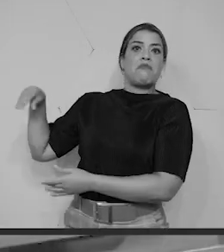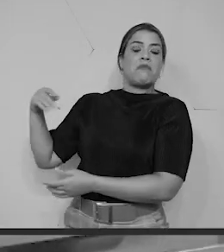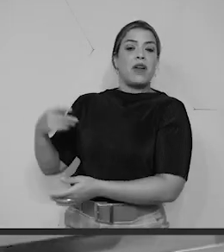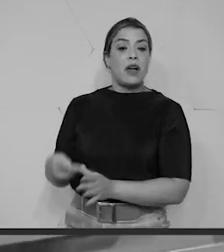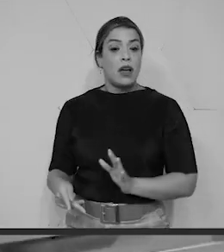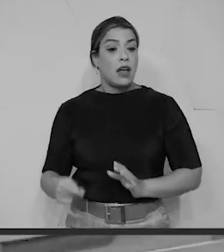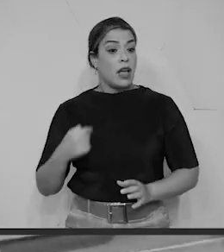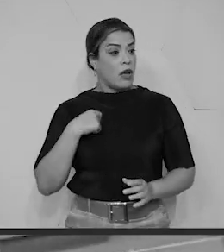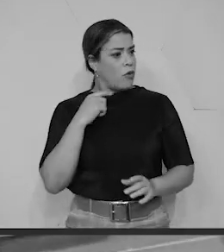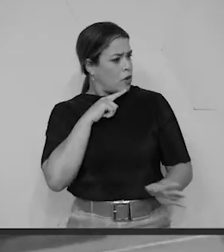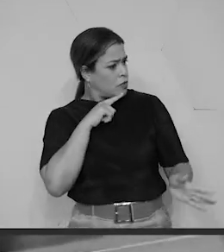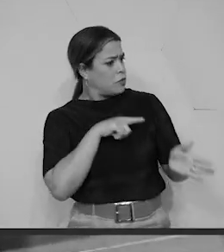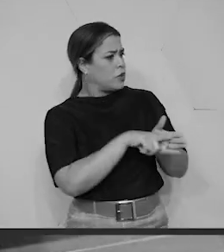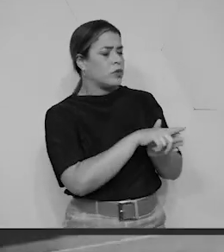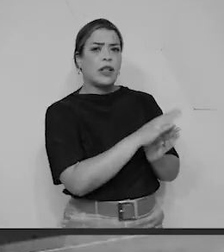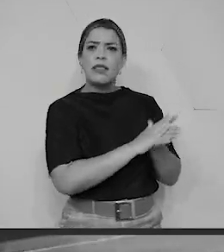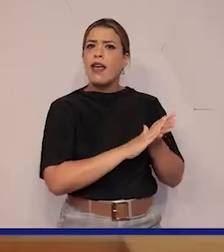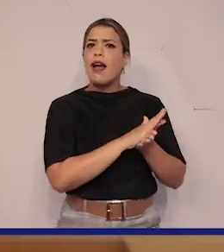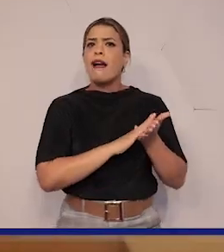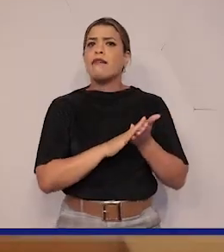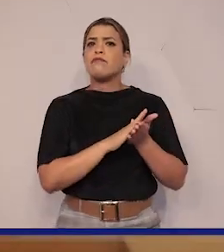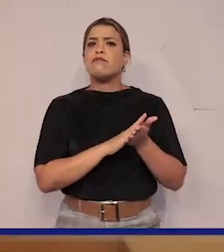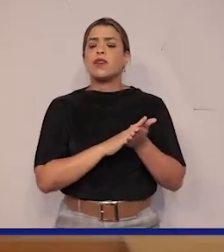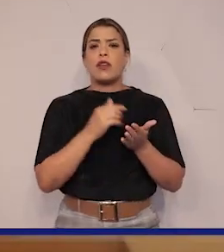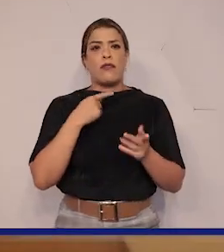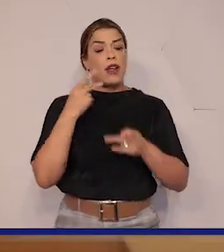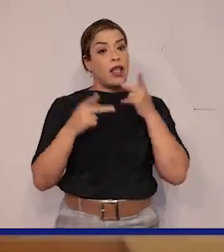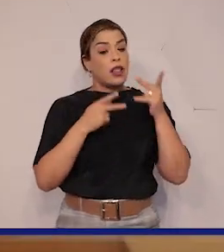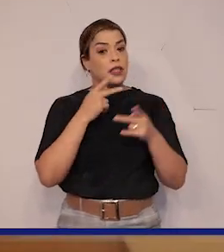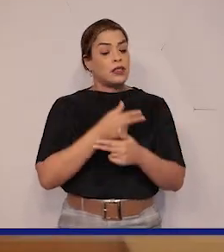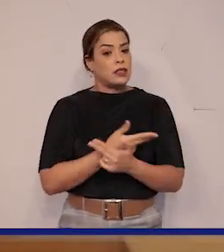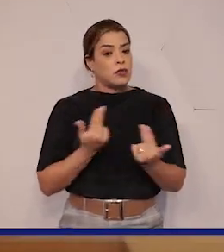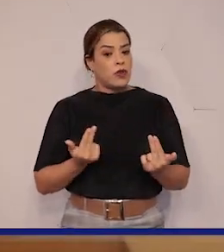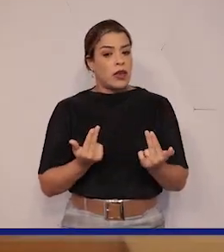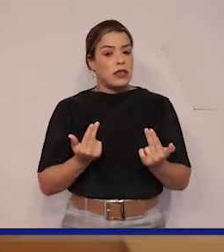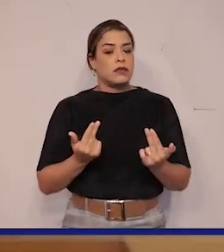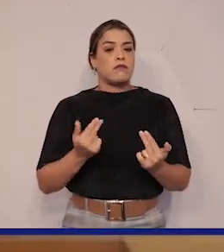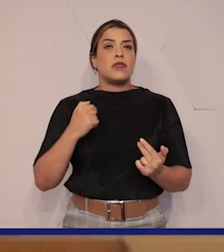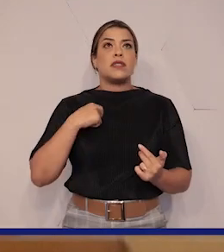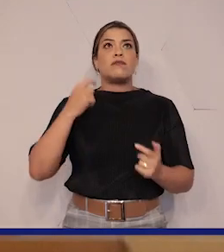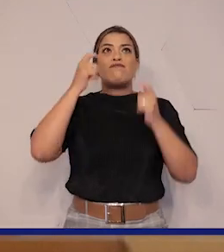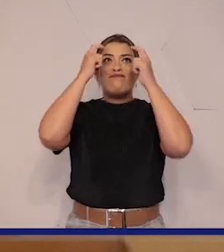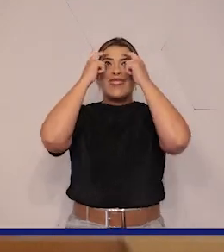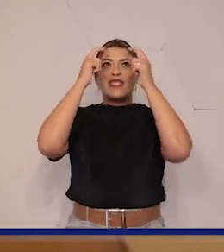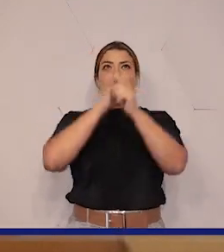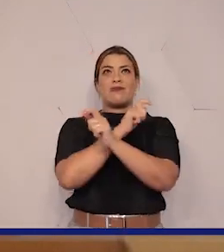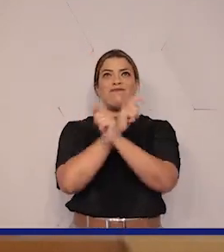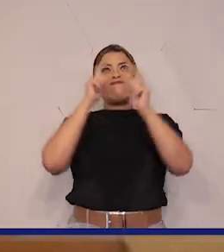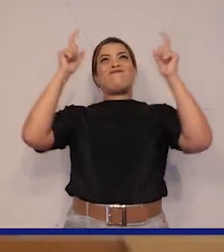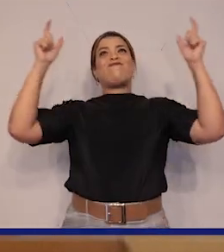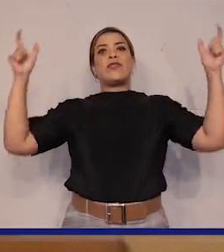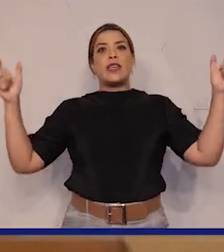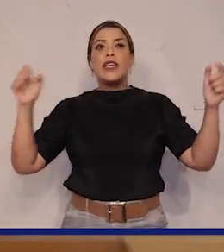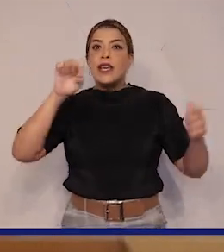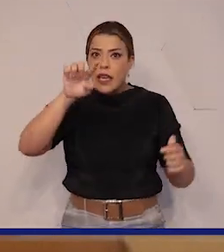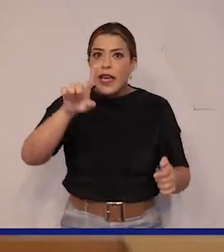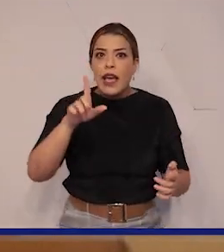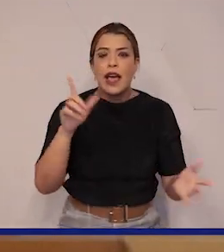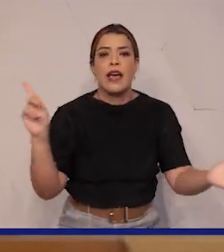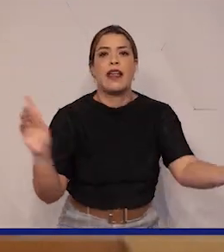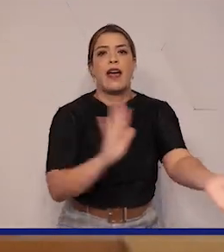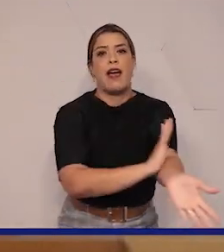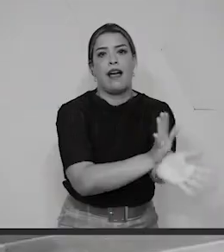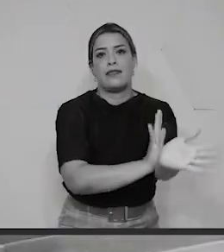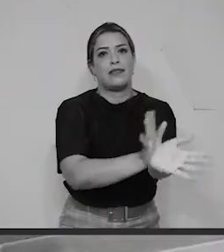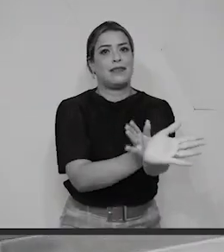lugares, não considerar minha opinião. Mas eu tô contando isso, mas eu não tinha essa dimensão que tinha relação isso com racismo, não, tá? Eu